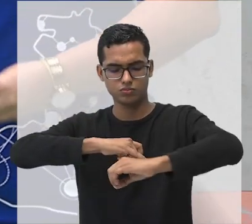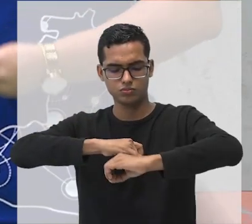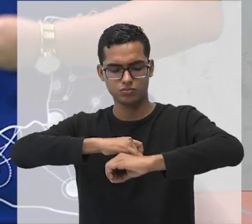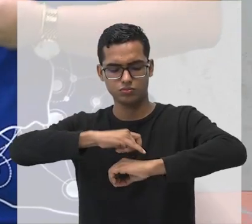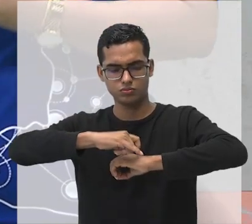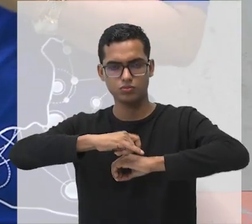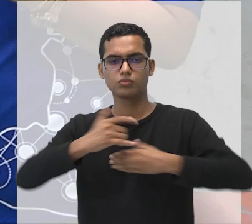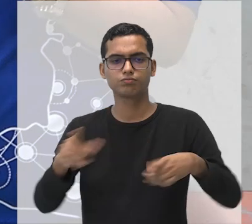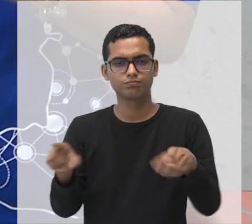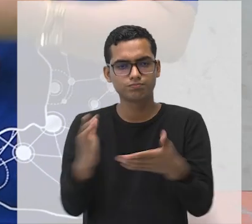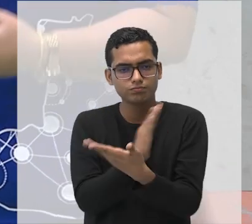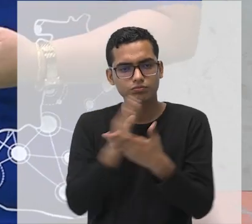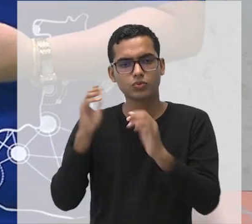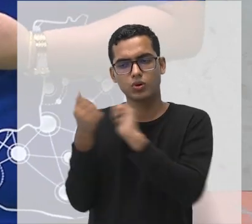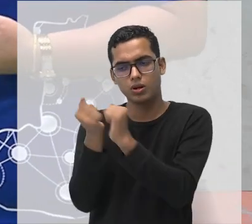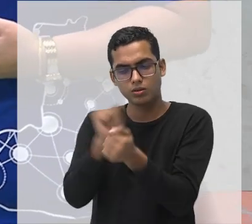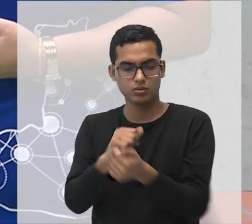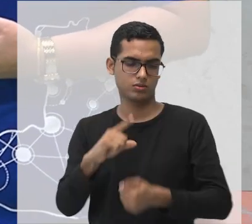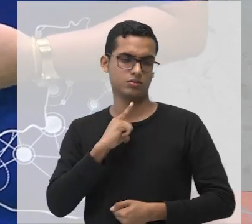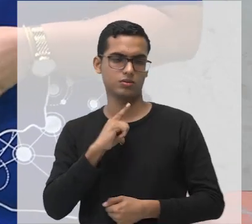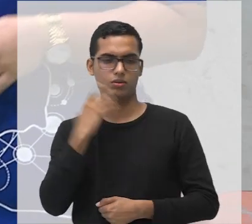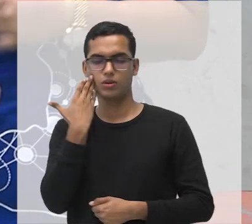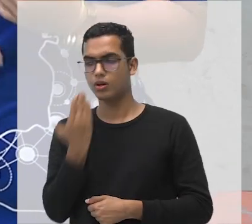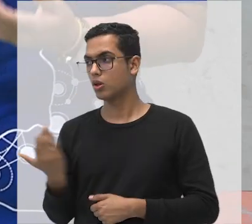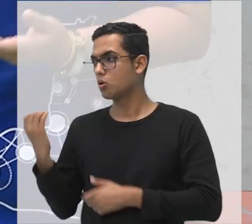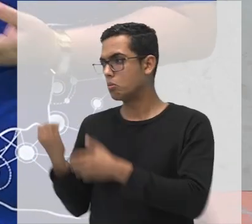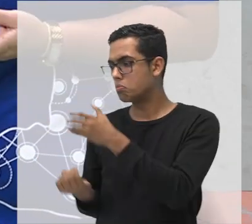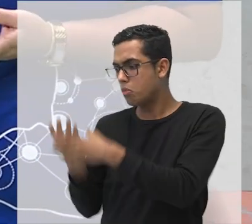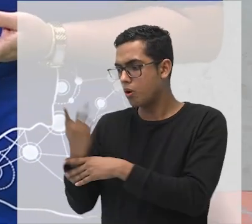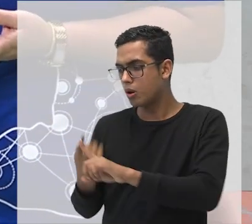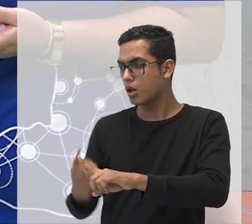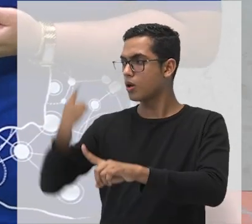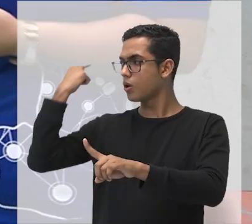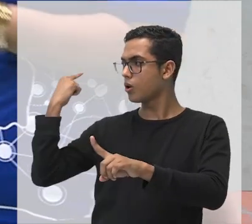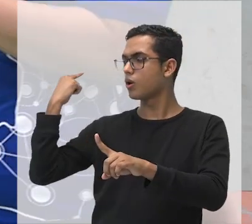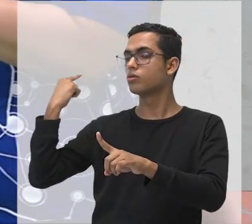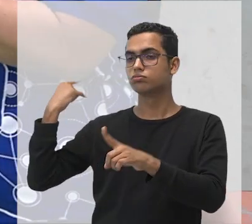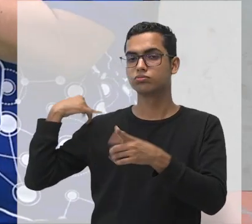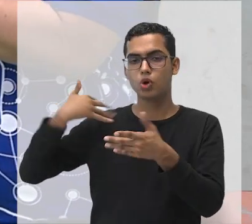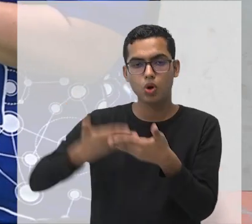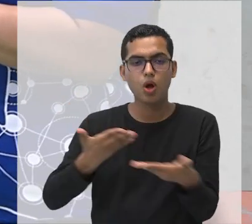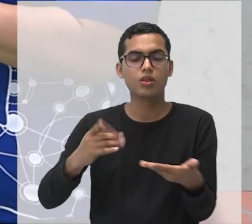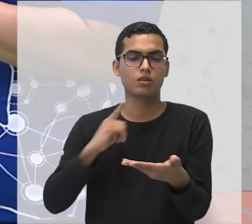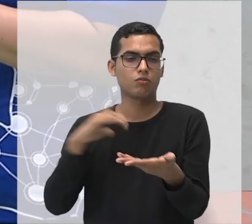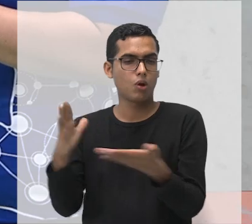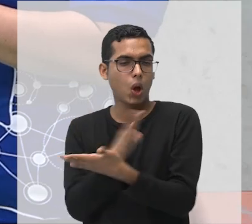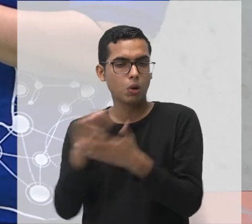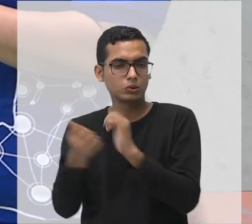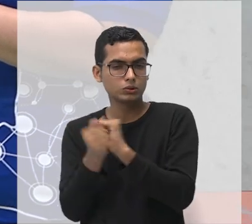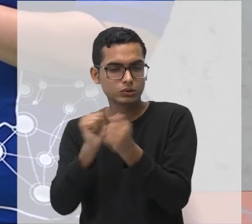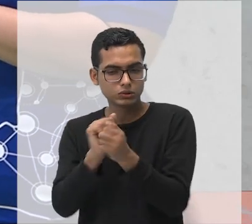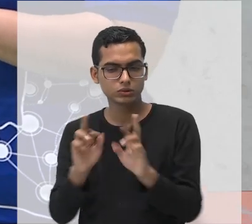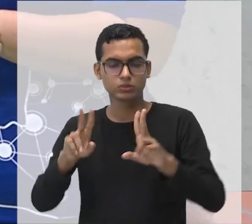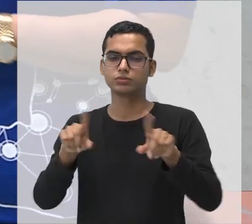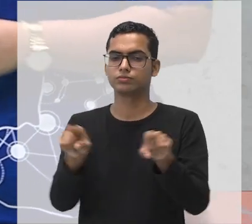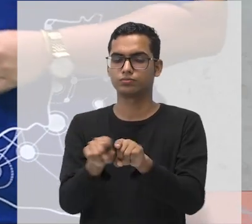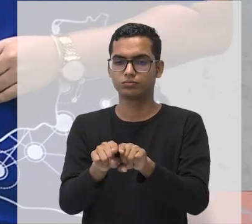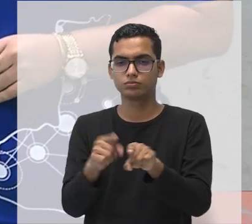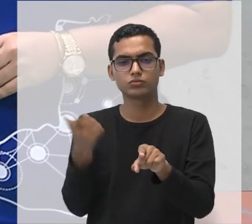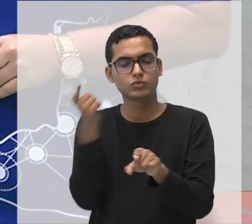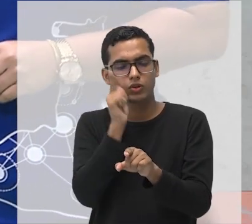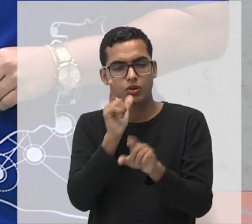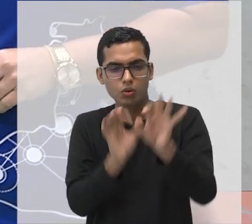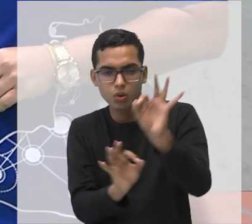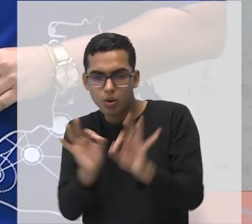hoje, algumas adaptações foram feitas na questão do material em que é confeccionada cada parte do skate